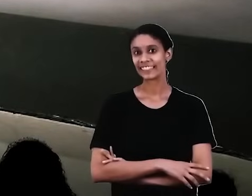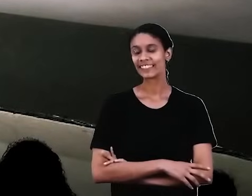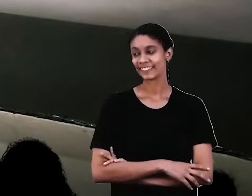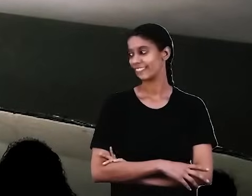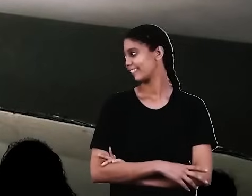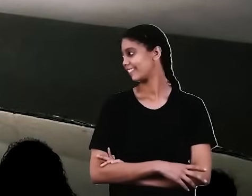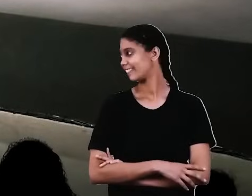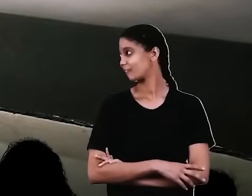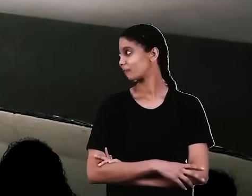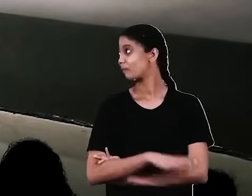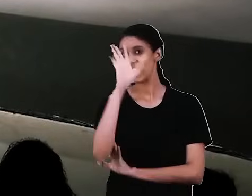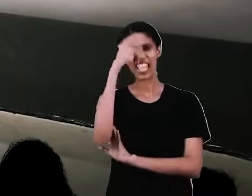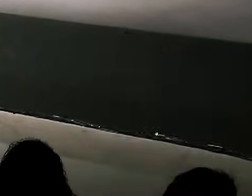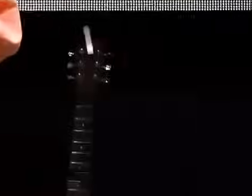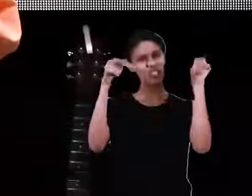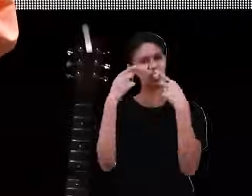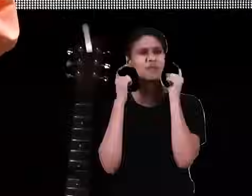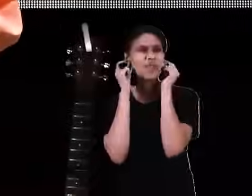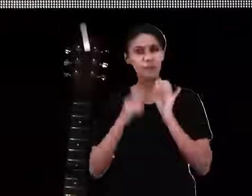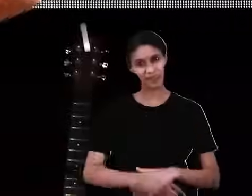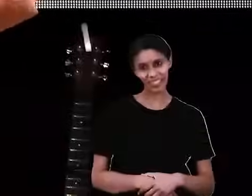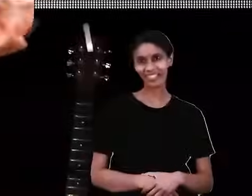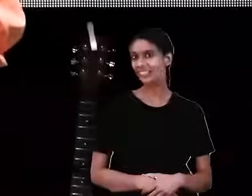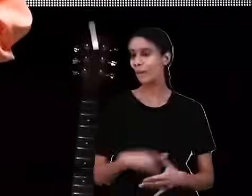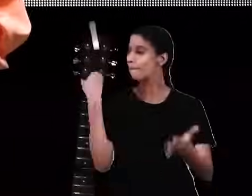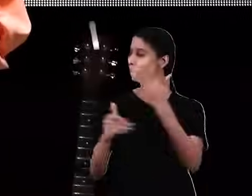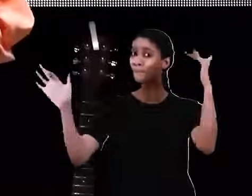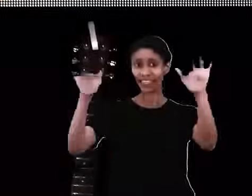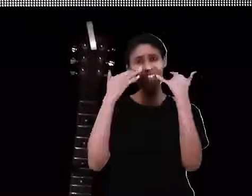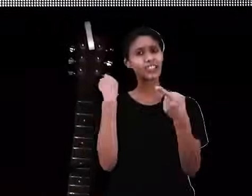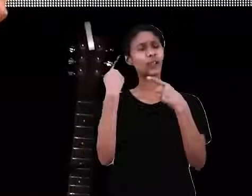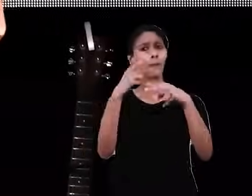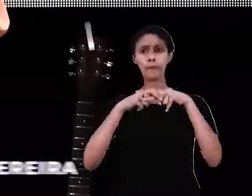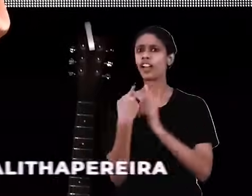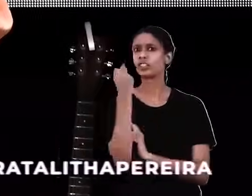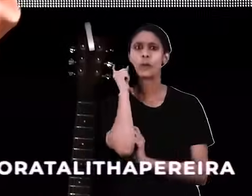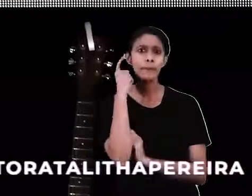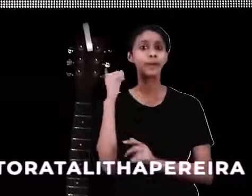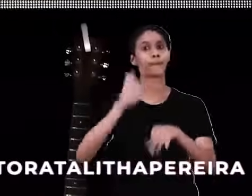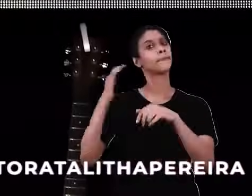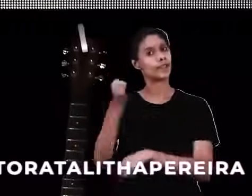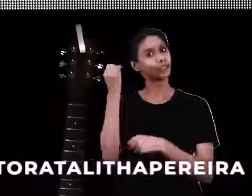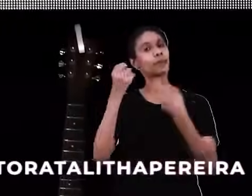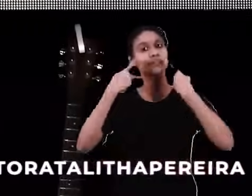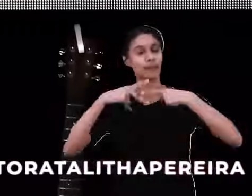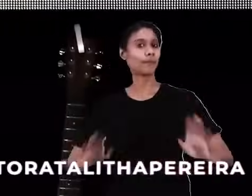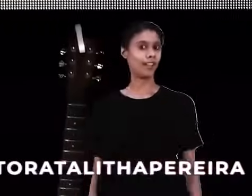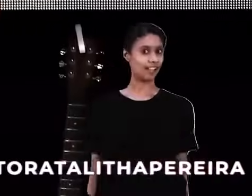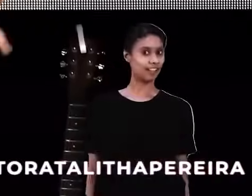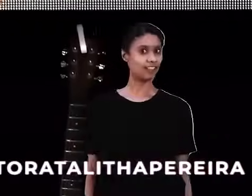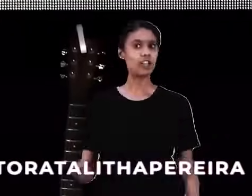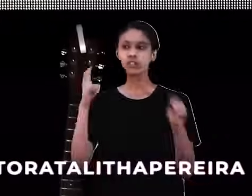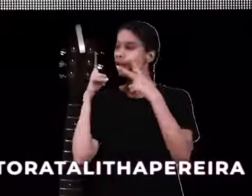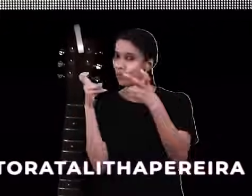Pronto. Resolvi, vocês tudo olhando pro meu brinco, perdendo atenção por causa de um brinco, rapaz, mais importante é a palavra. Eu tava